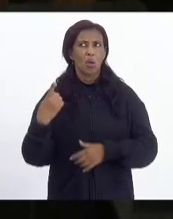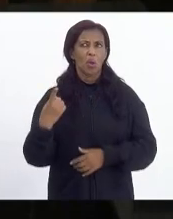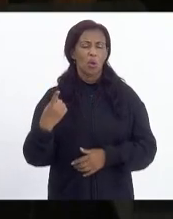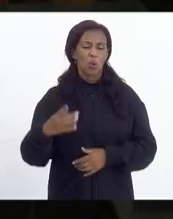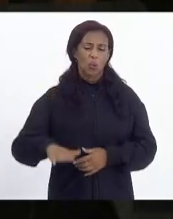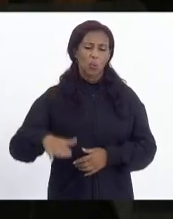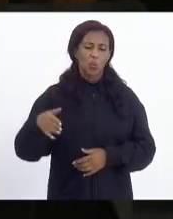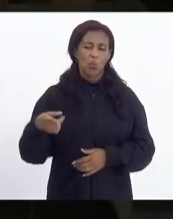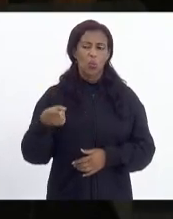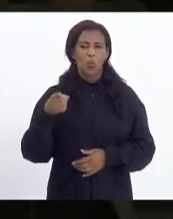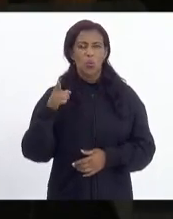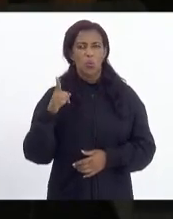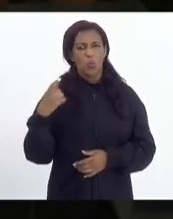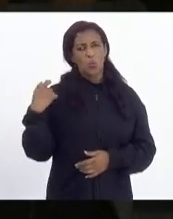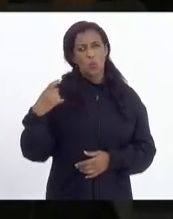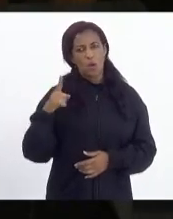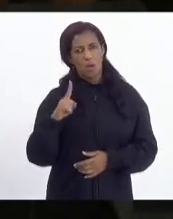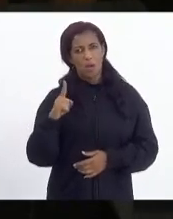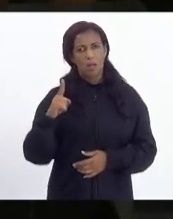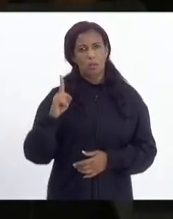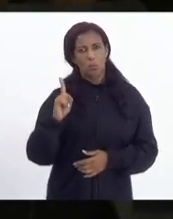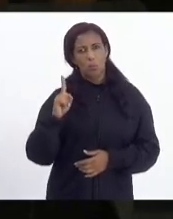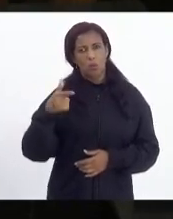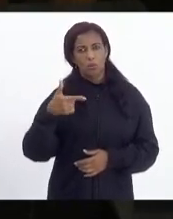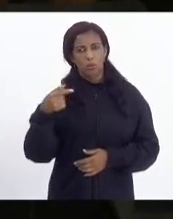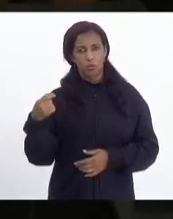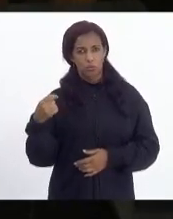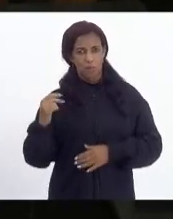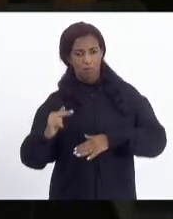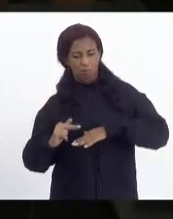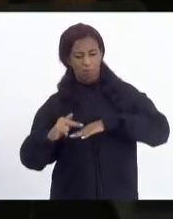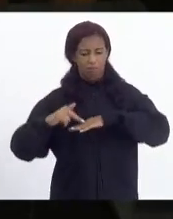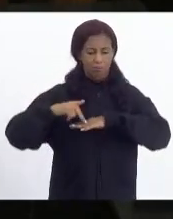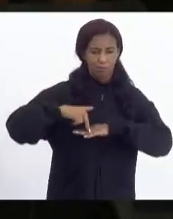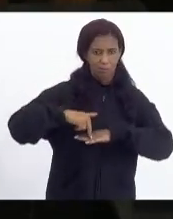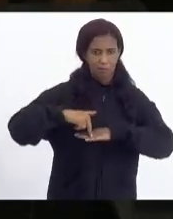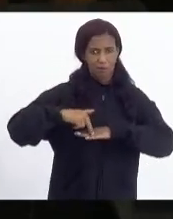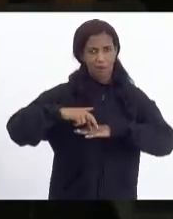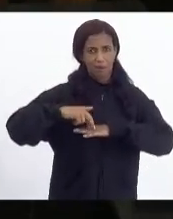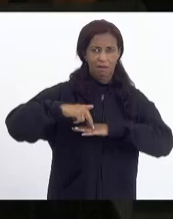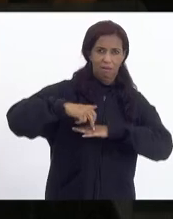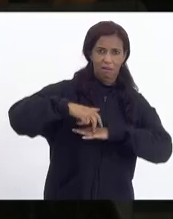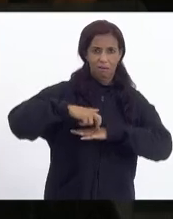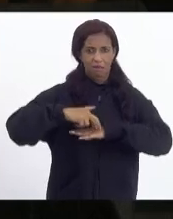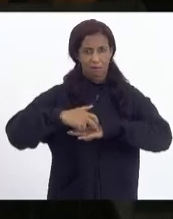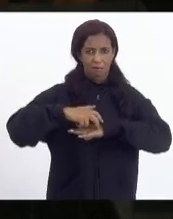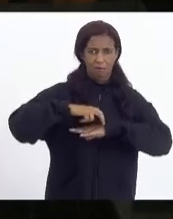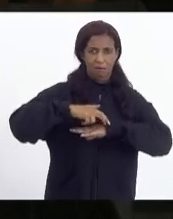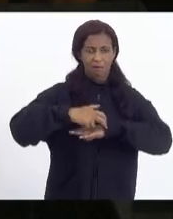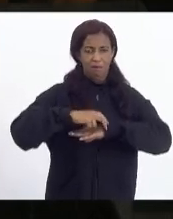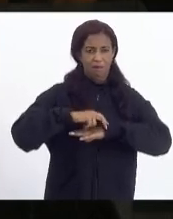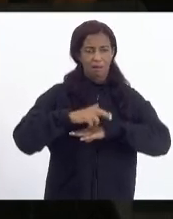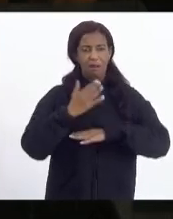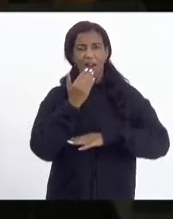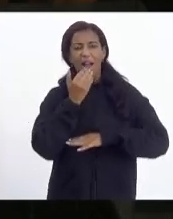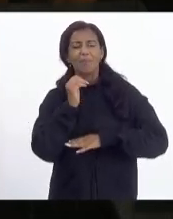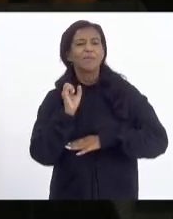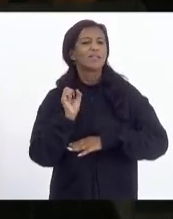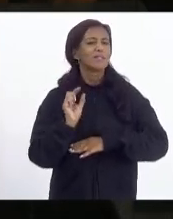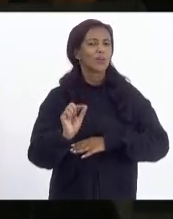ano um ano dois meses começa a andar alimentação passa a ceia